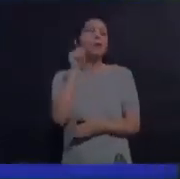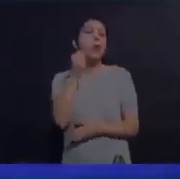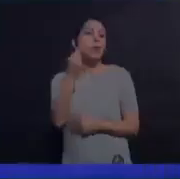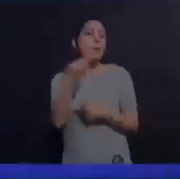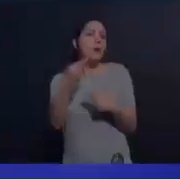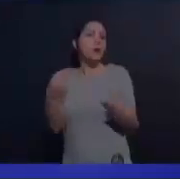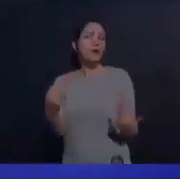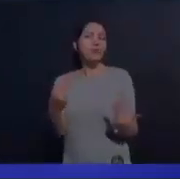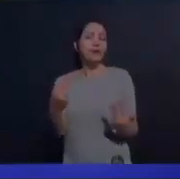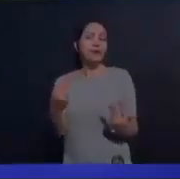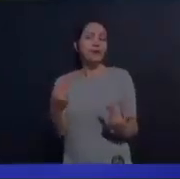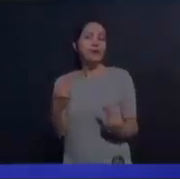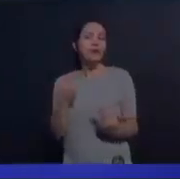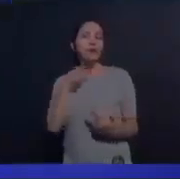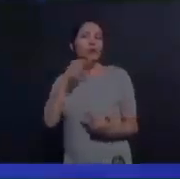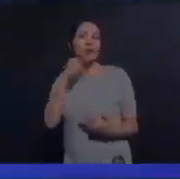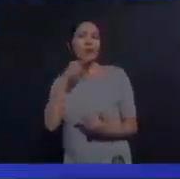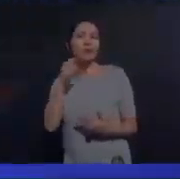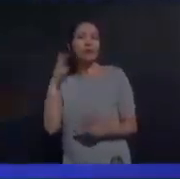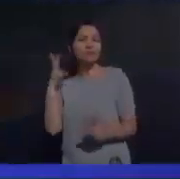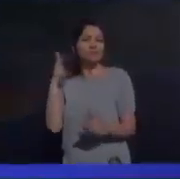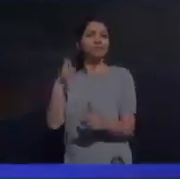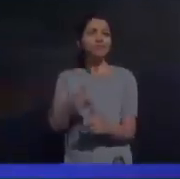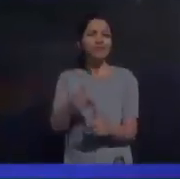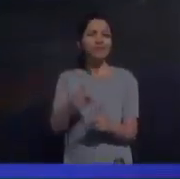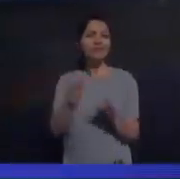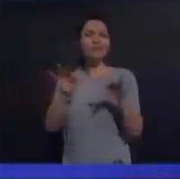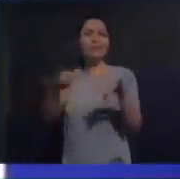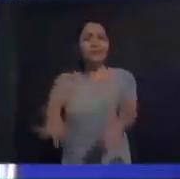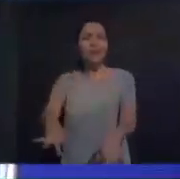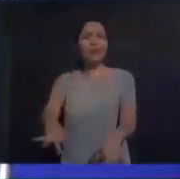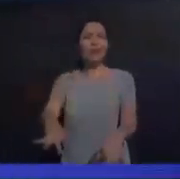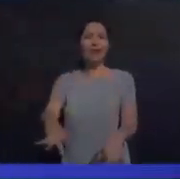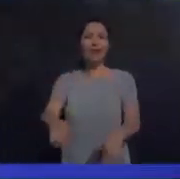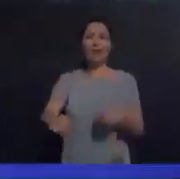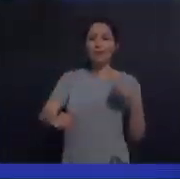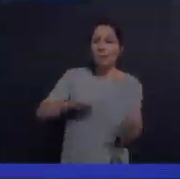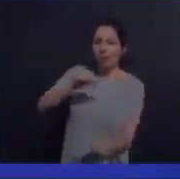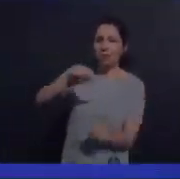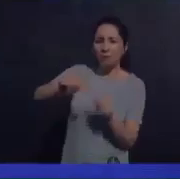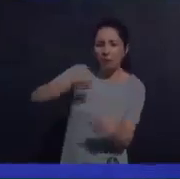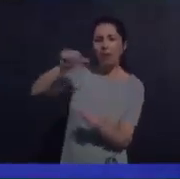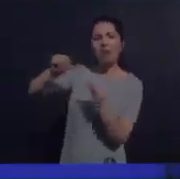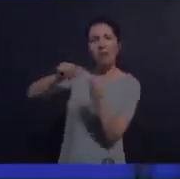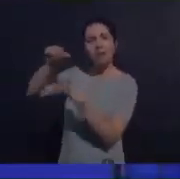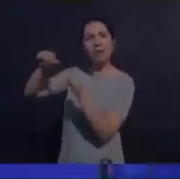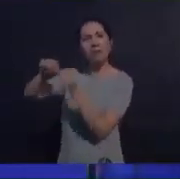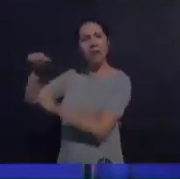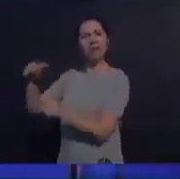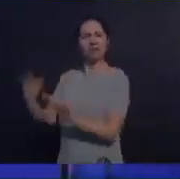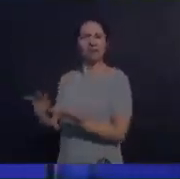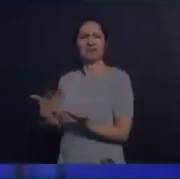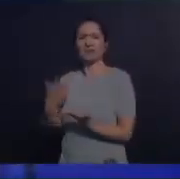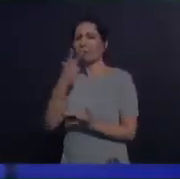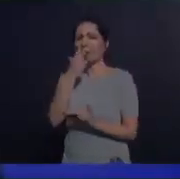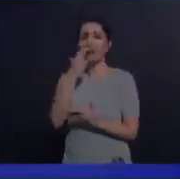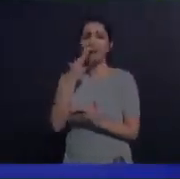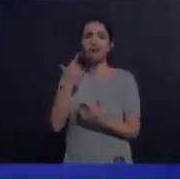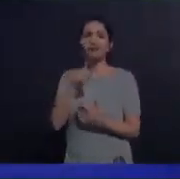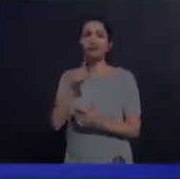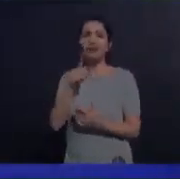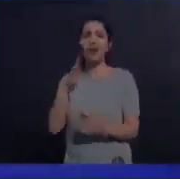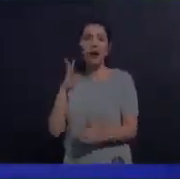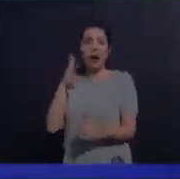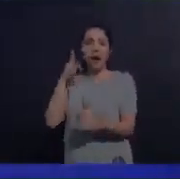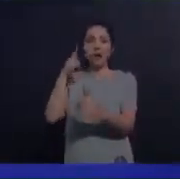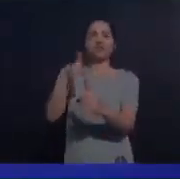consigo ir naquilo que eu começo, eu logo mudo, eu sou uma pessoa sem direção. Isso é você ter